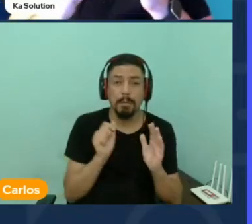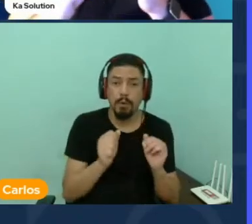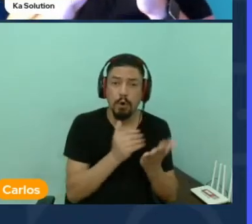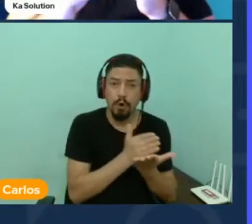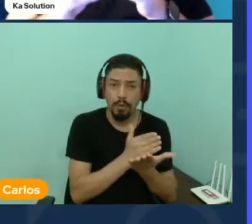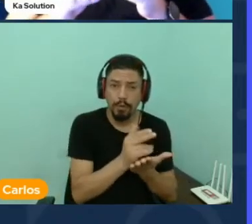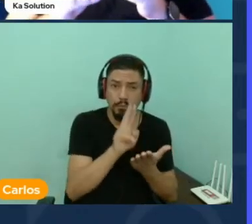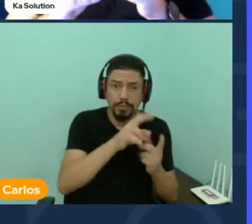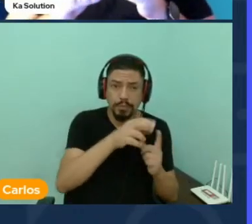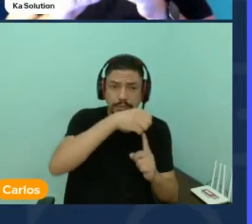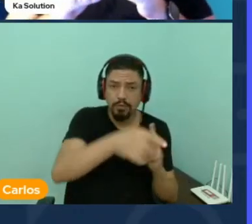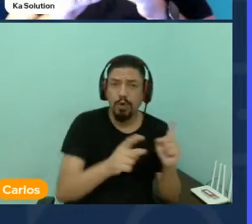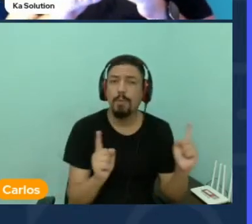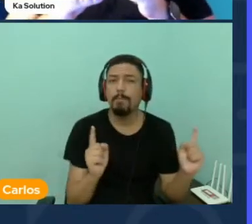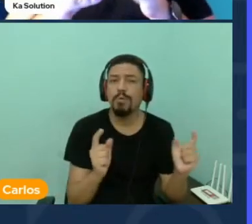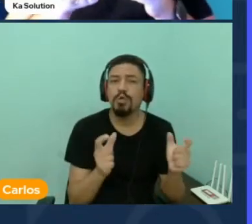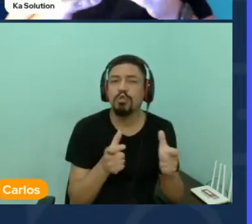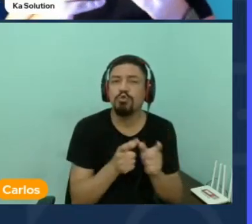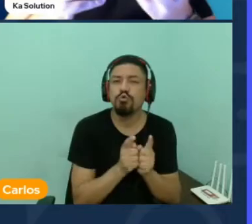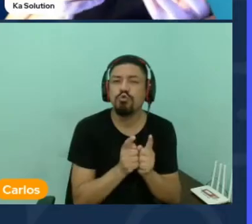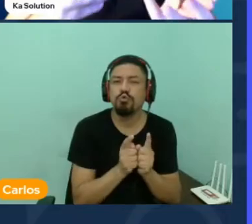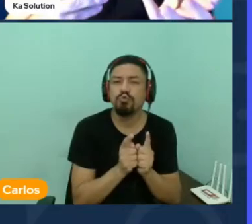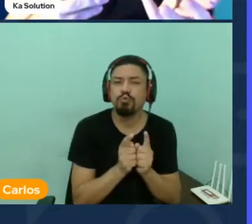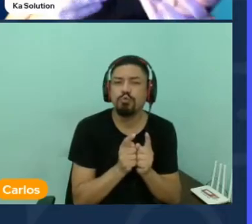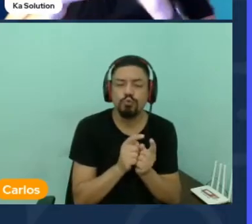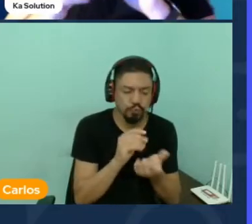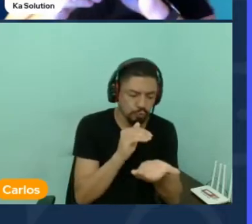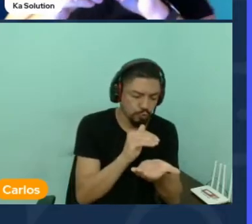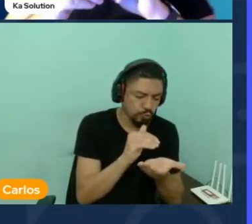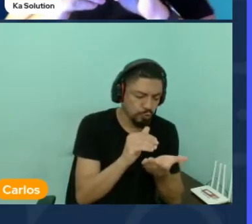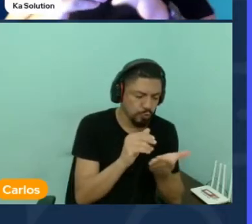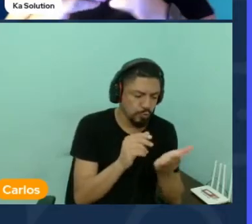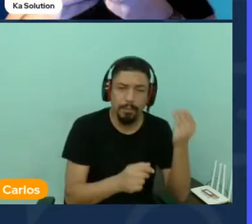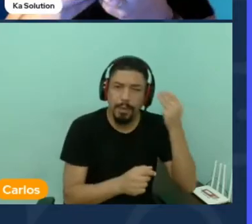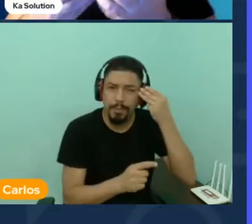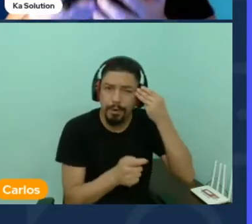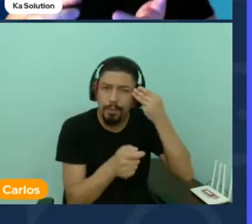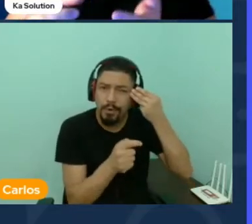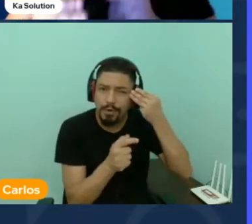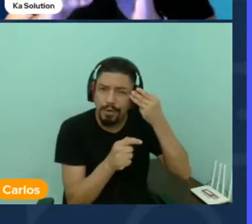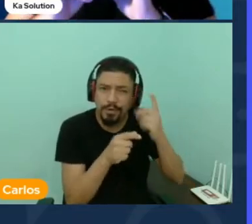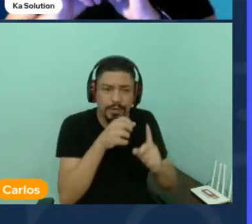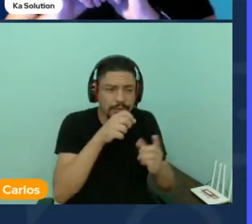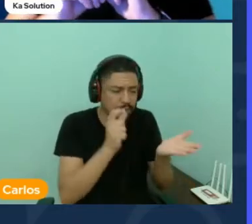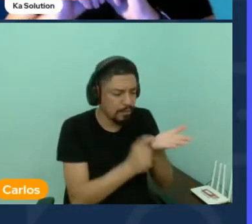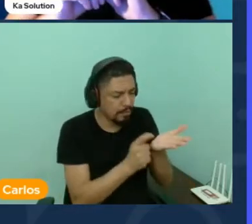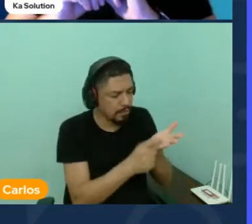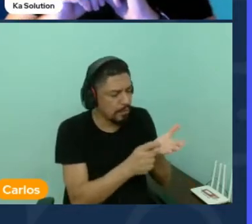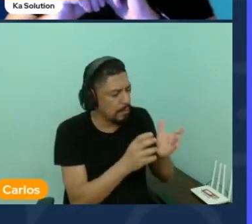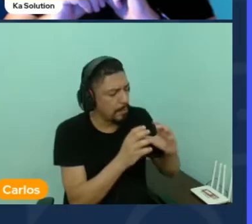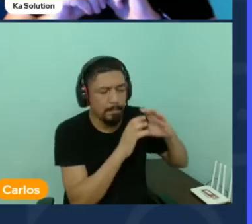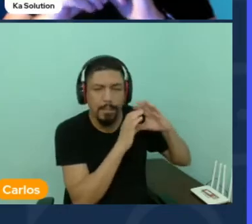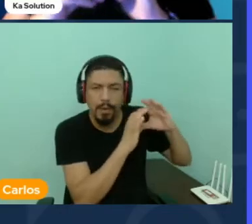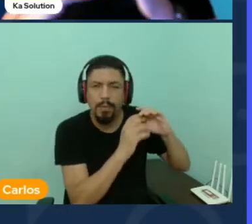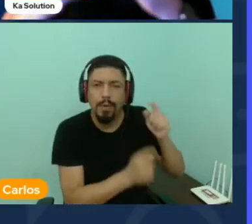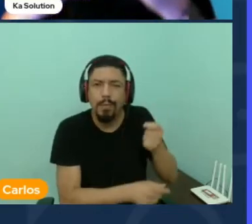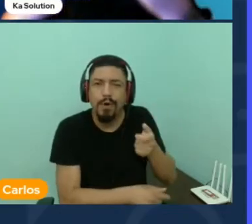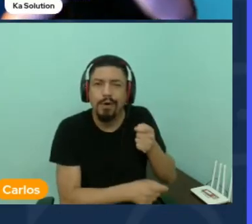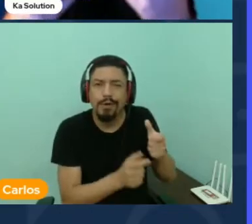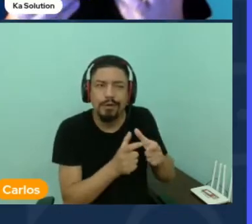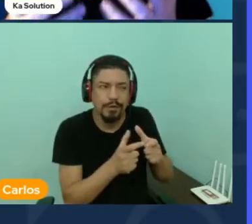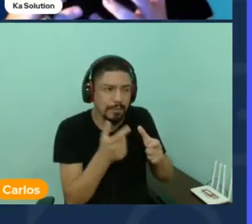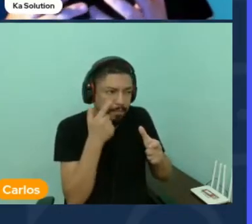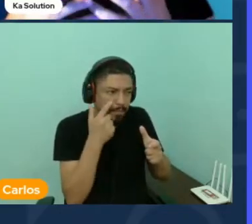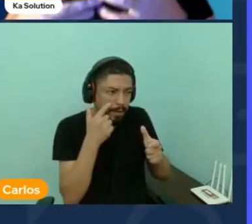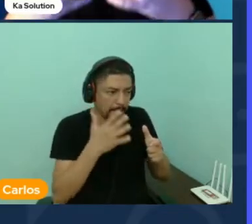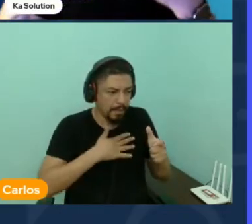um servidor pequenininho, alguns gigas de memória, alguns core de processador, e conforme a